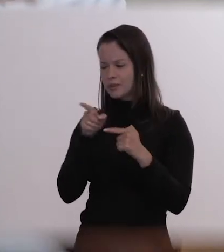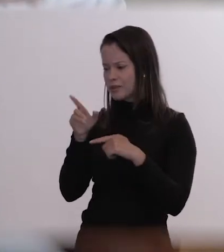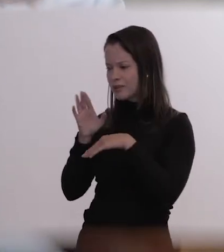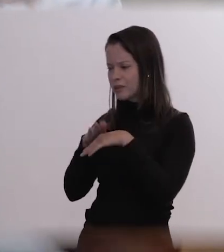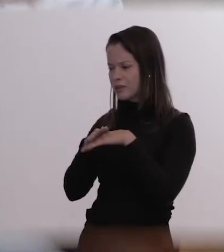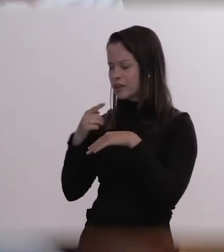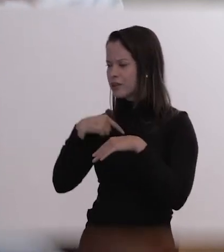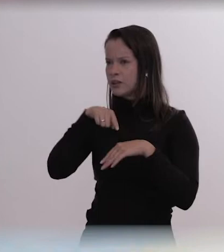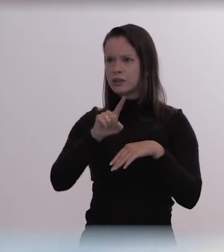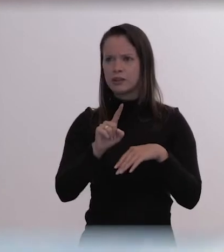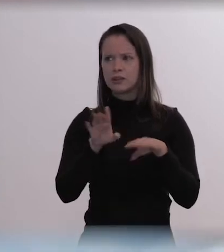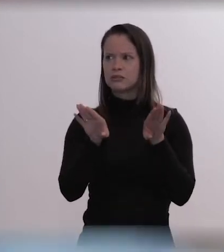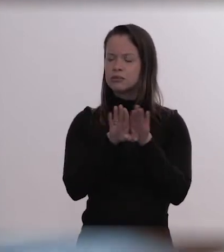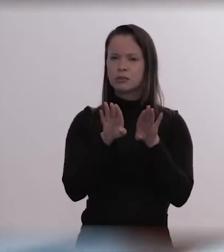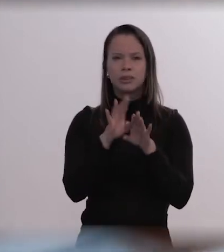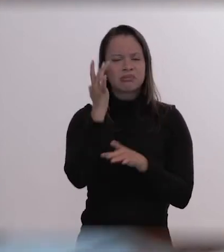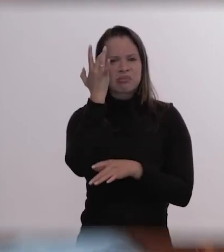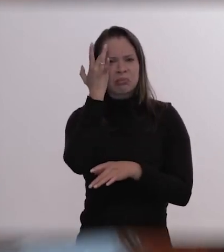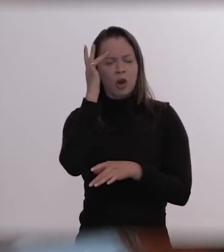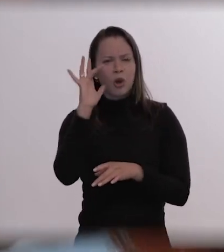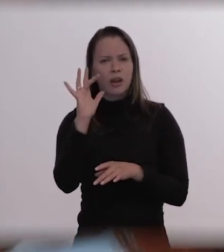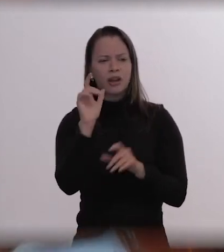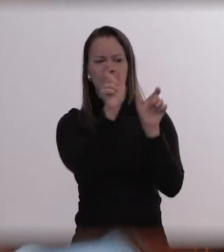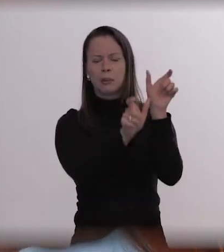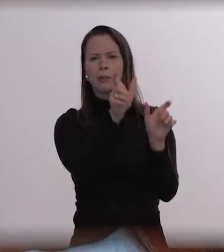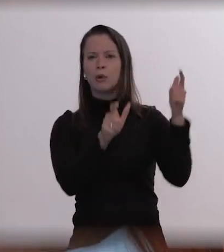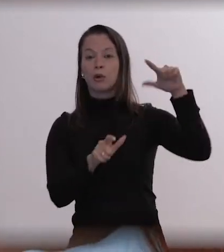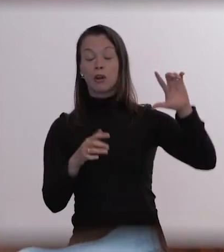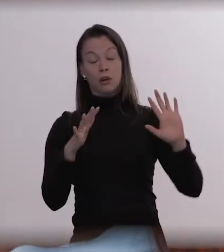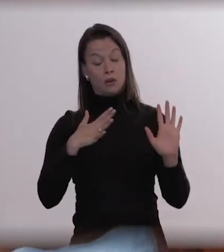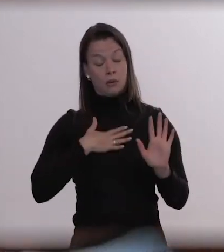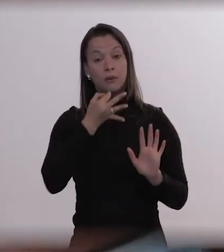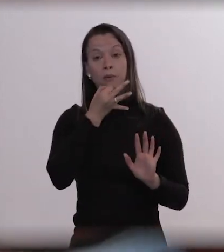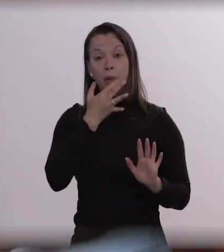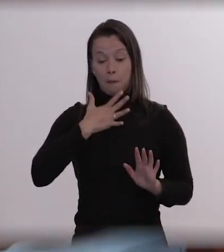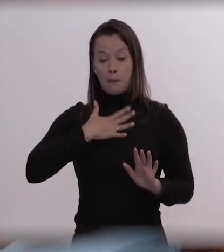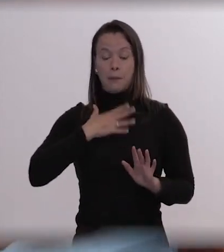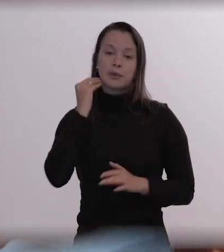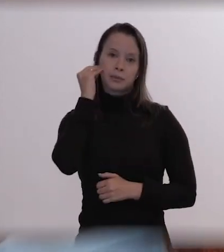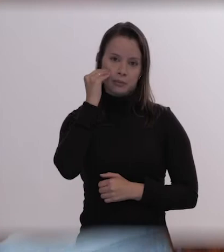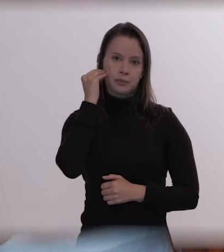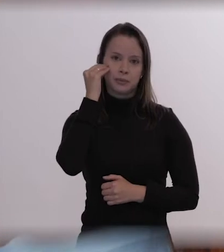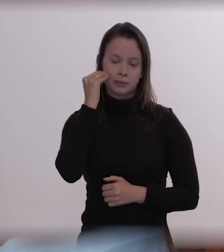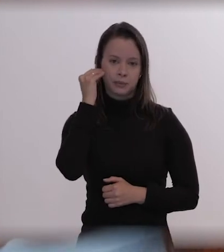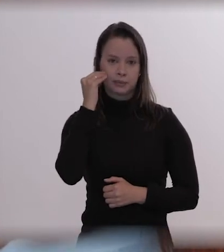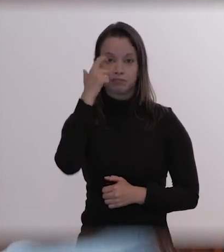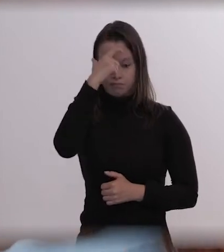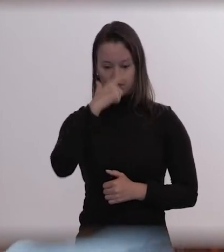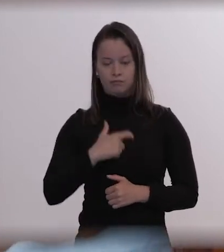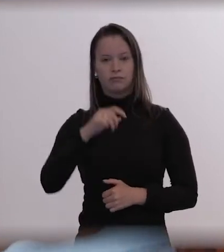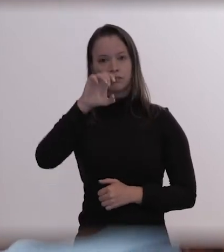e faço. Não sei como são outras pessoas, eu estou falando Eliane. A